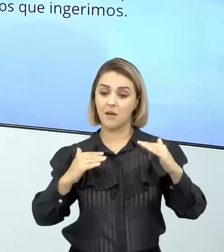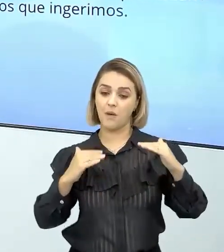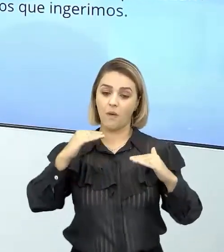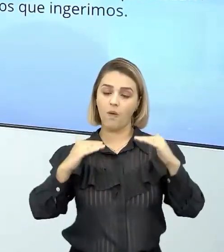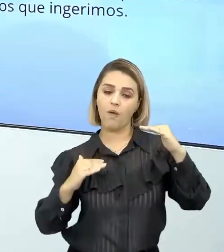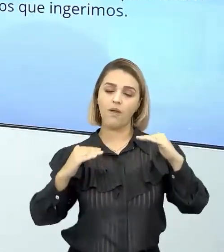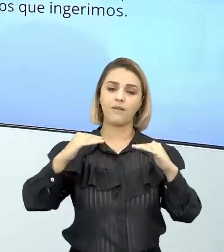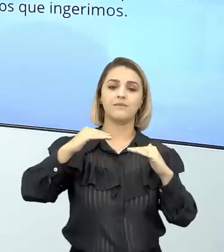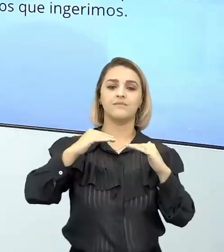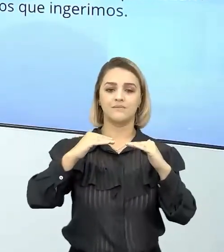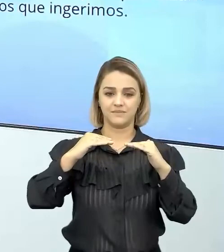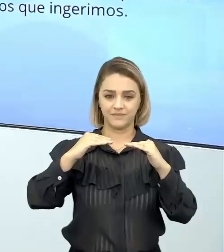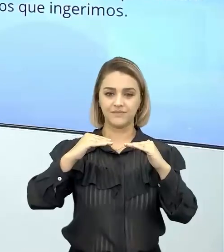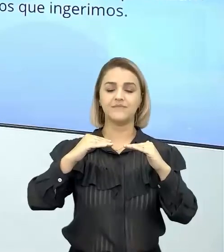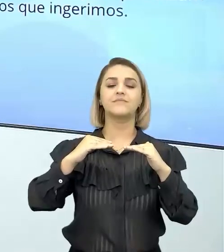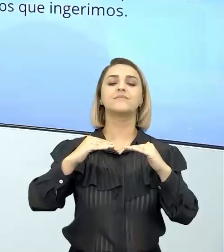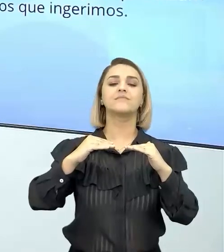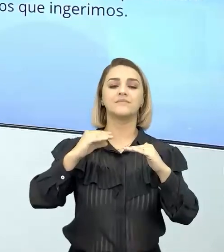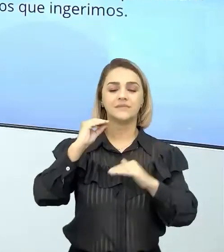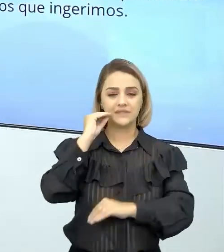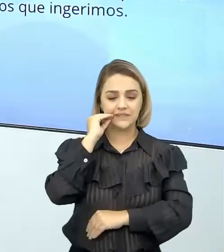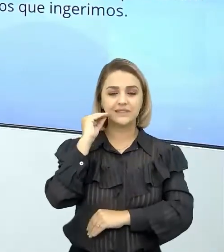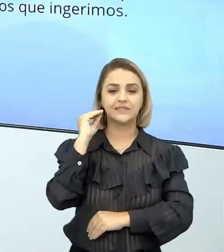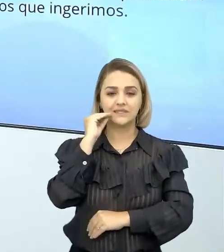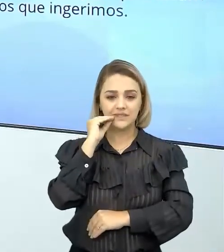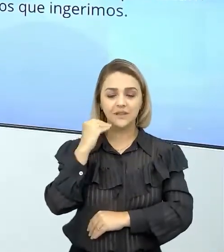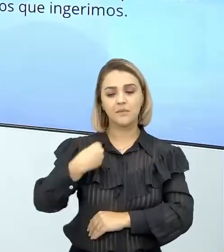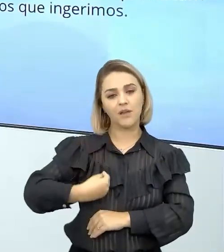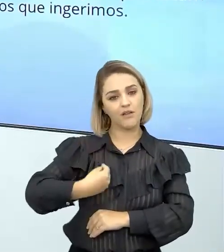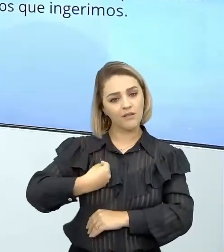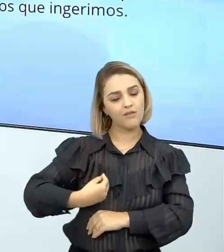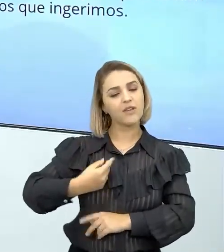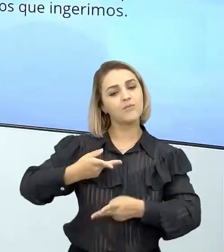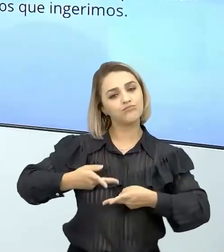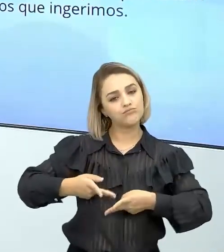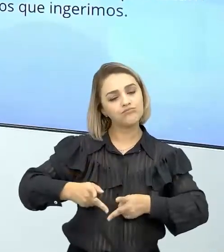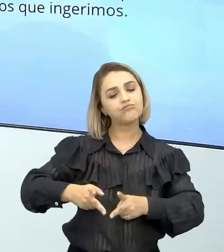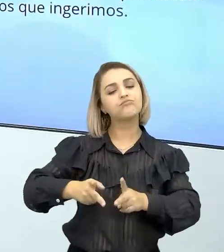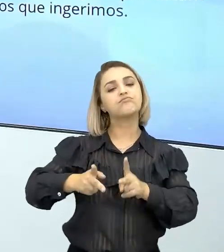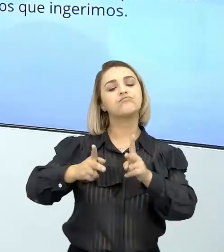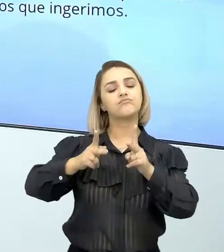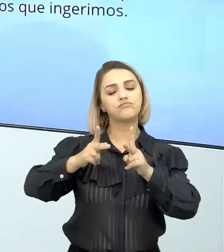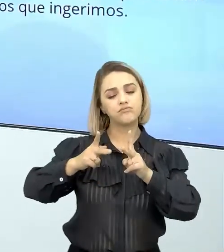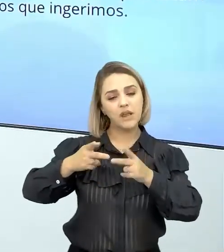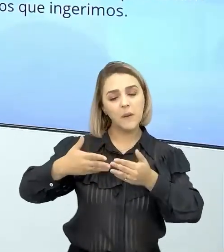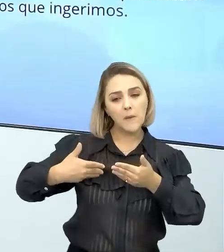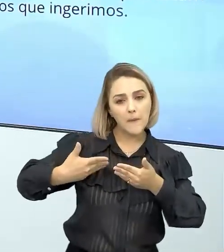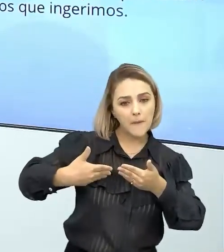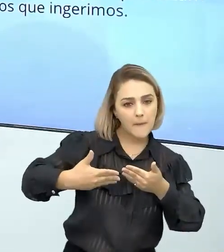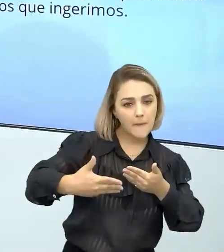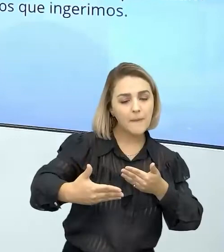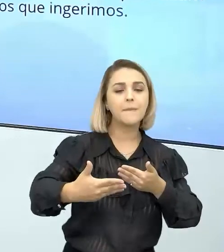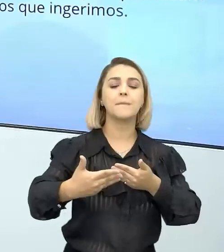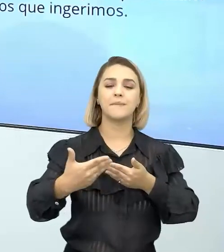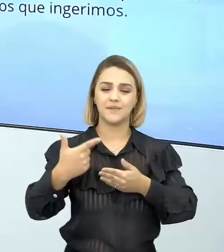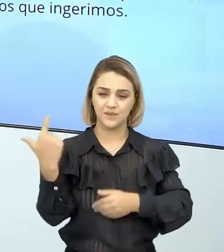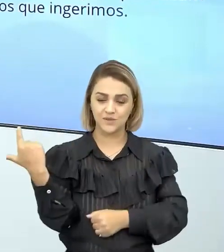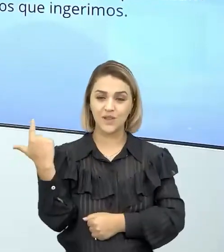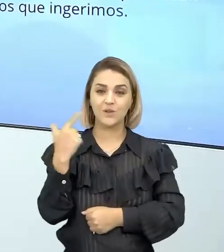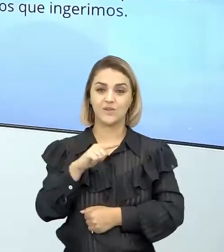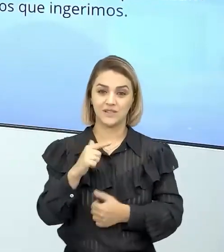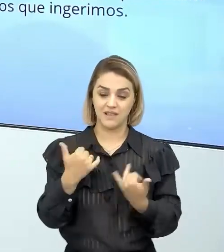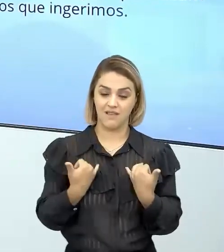que estar em equilíbrio, certo? Para que a vida seja mantida, porque a partir do metabolismo é que nós vamos obter a